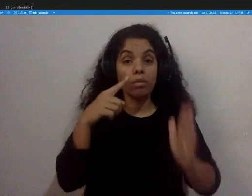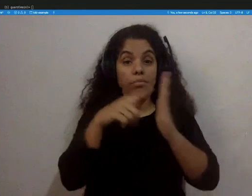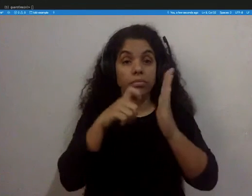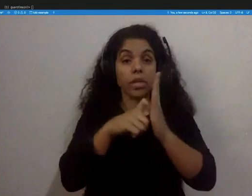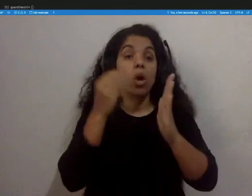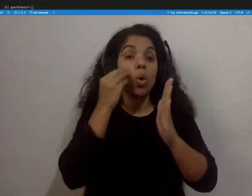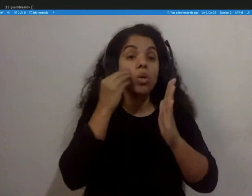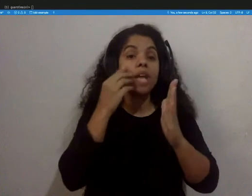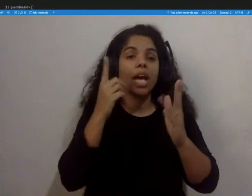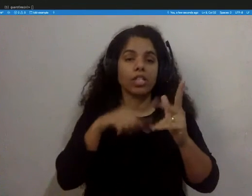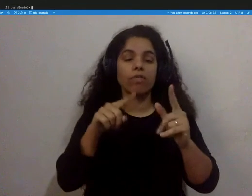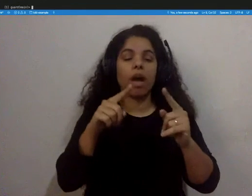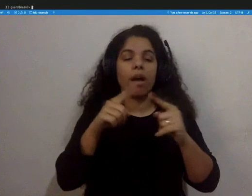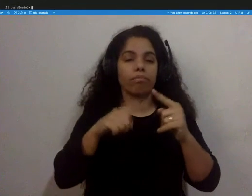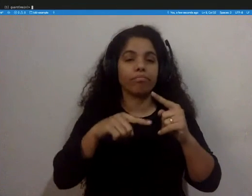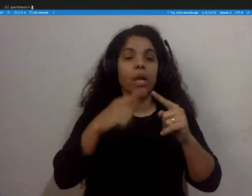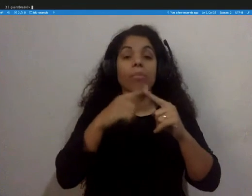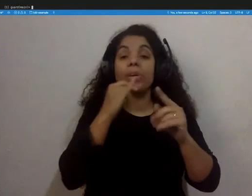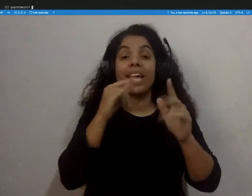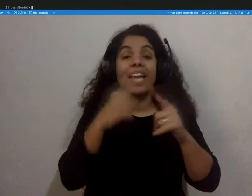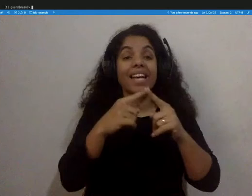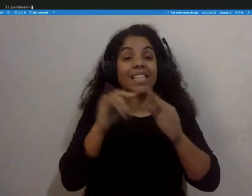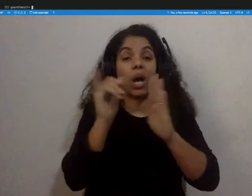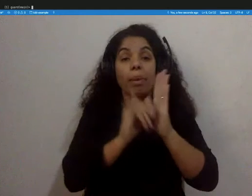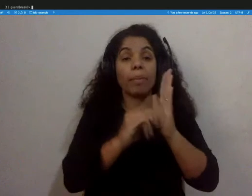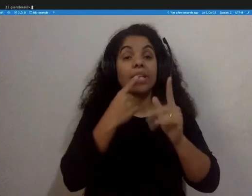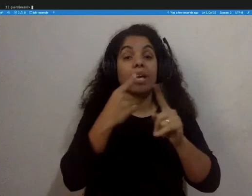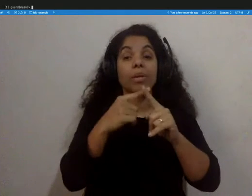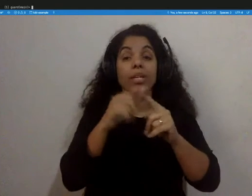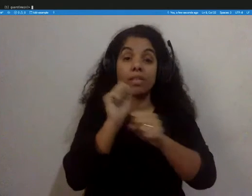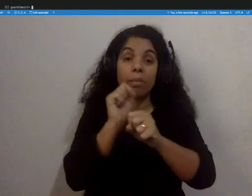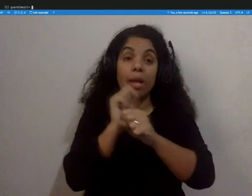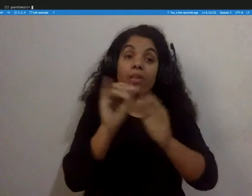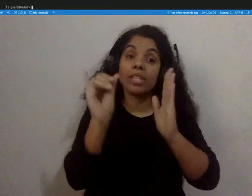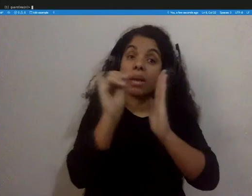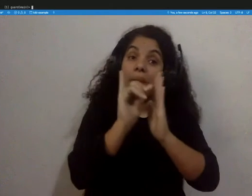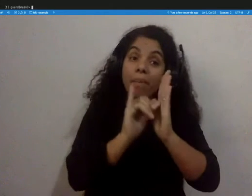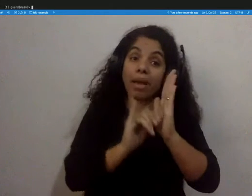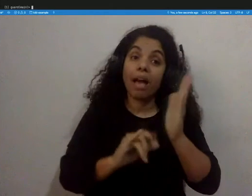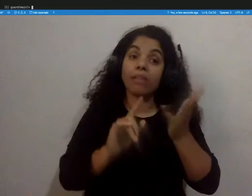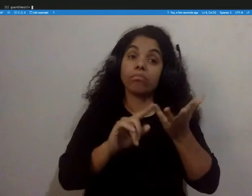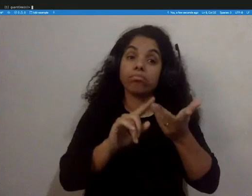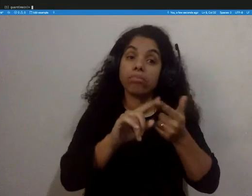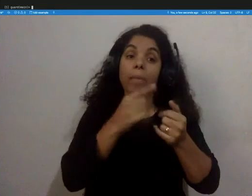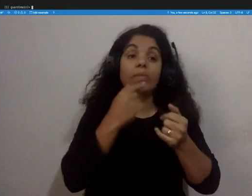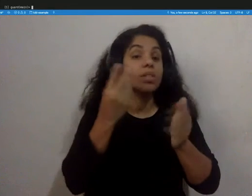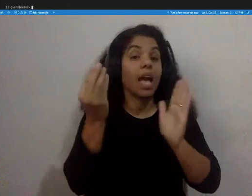porque eu ainda não implementei. E aí que ele fala, olha, eu estava esperando que você implementasse isso, mas se você não implementou